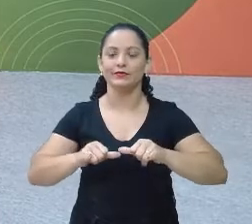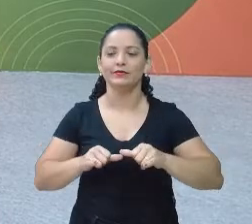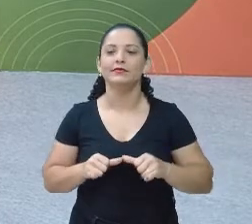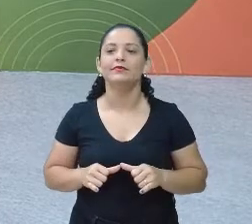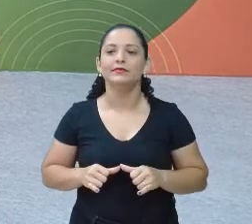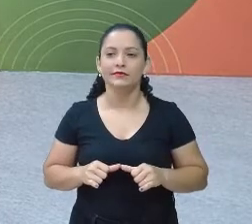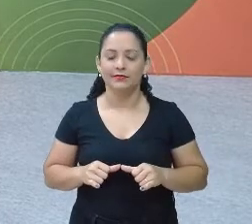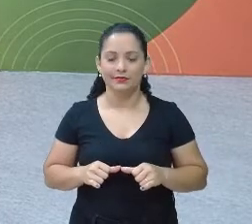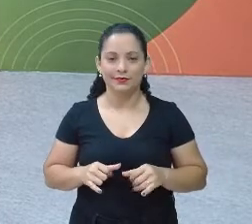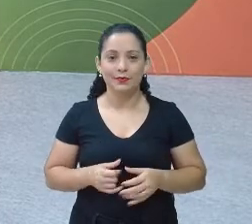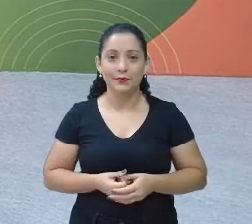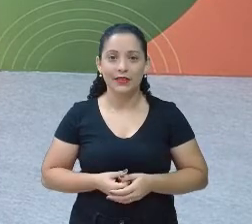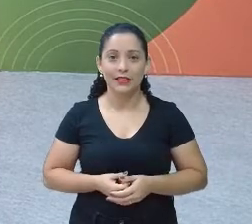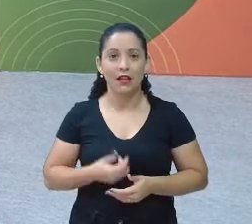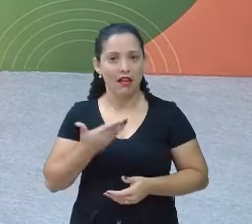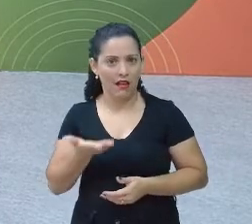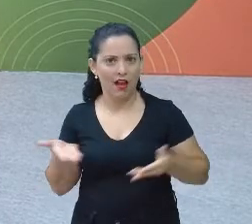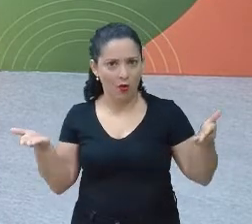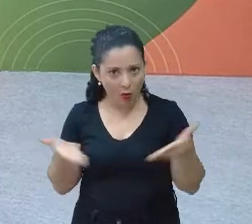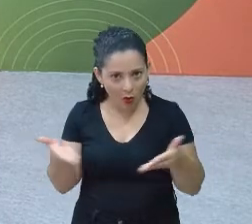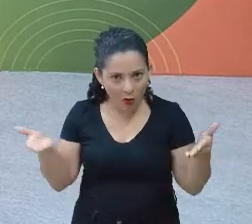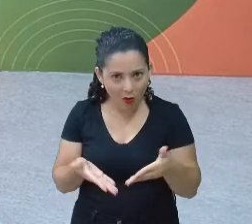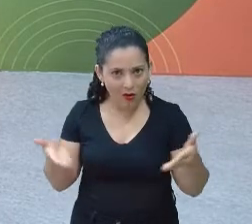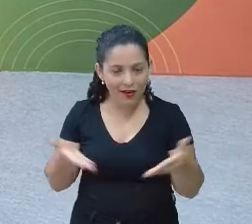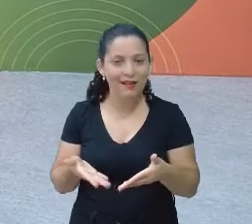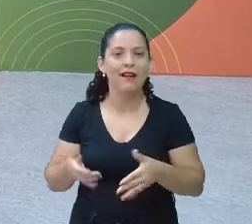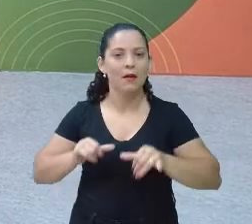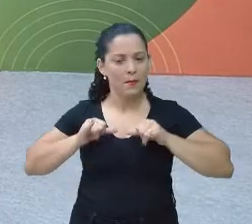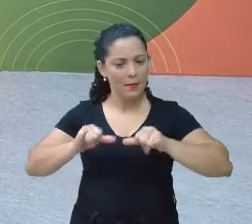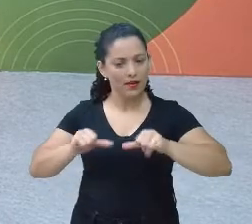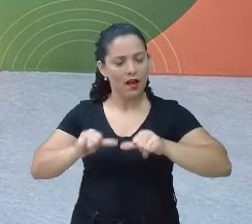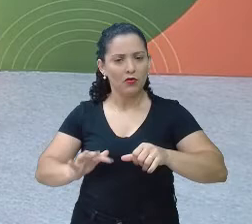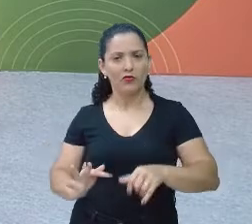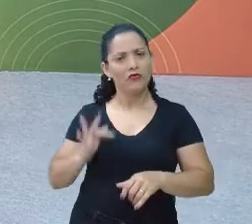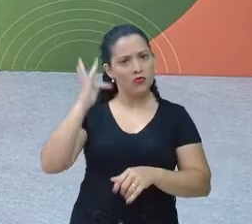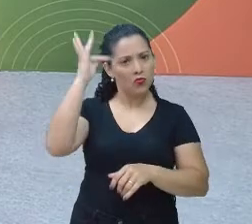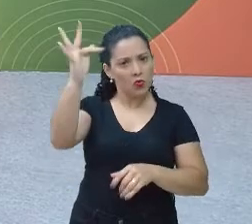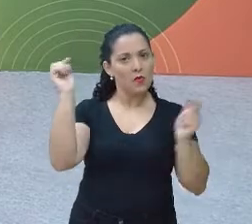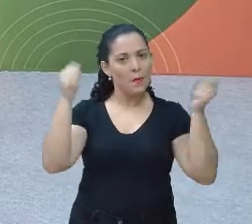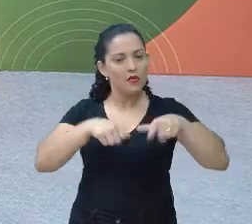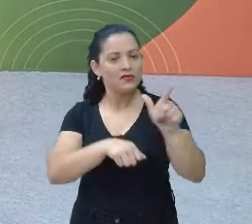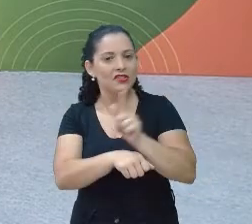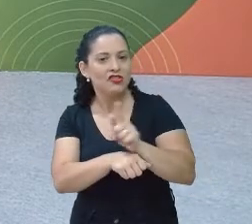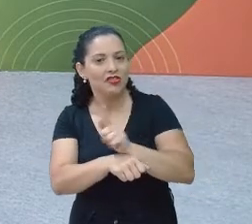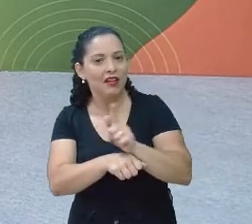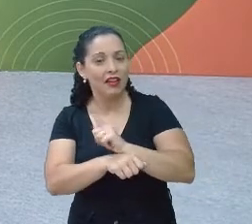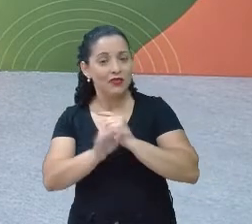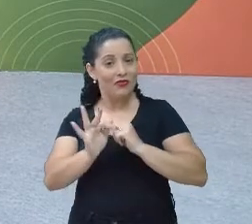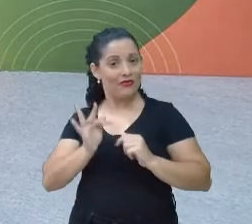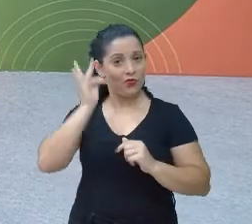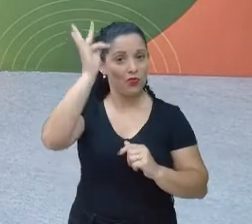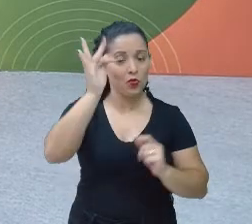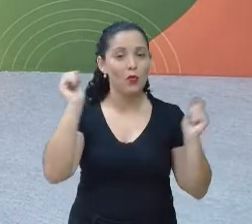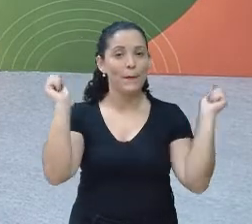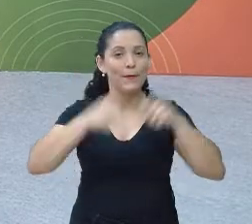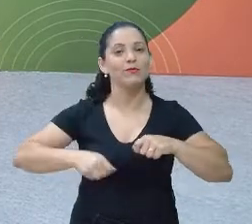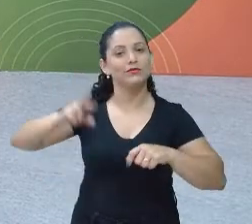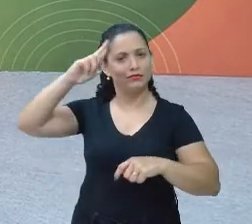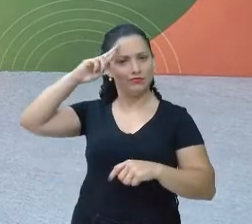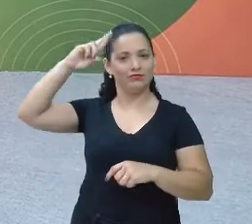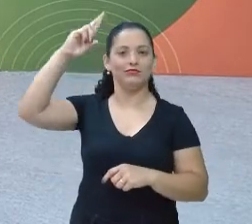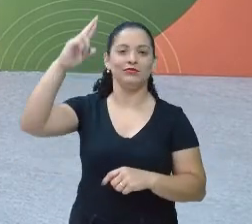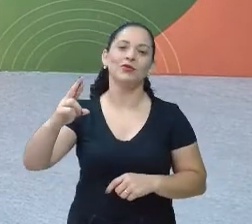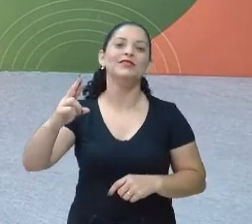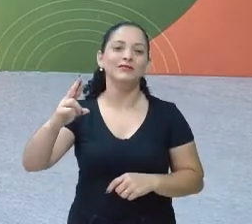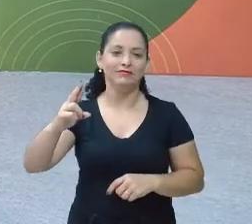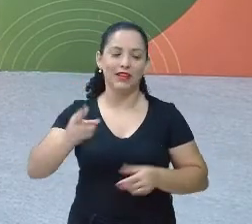agora, mas depois ela ser a gerente, depois ela ser até mesmo a dona desse supermercado. Basta que ela trace uma reta para ela poder seguir, tá bom?